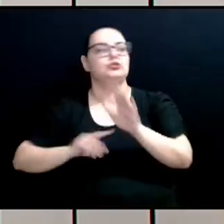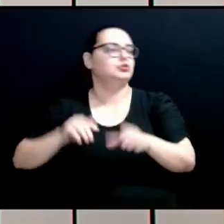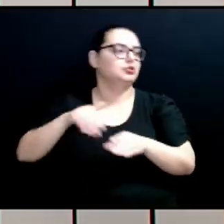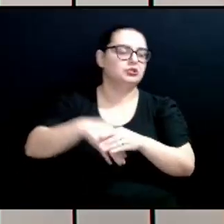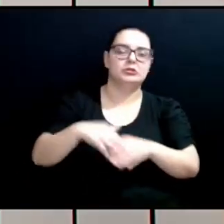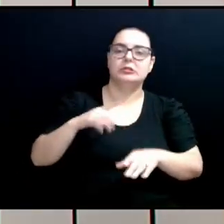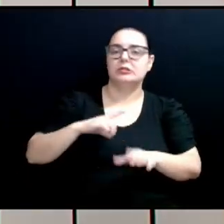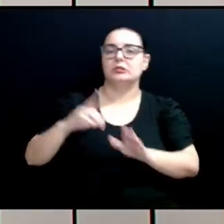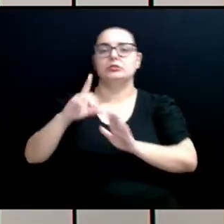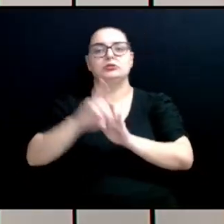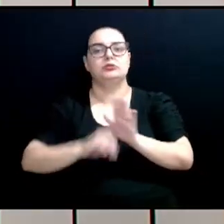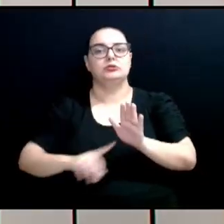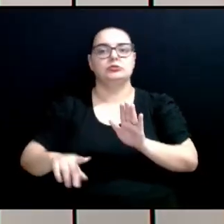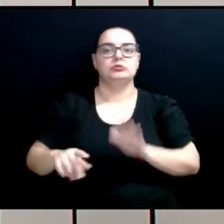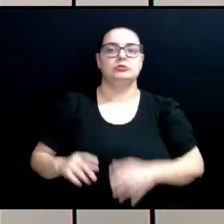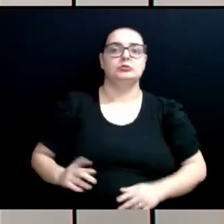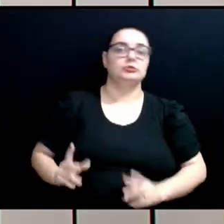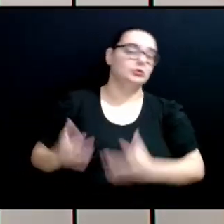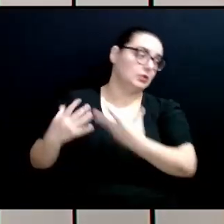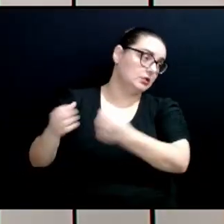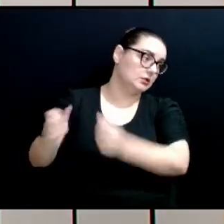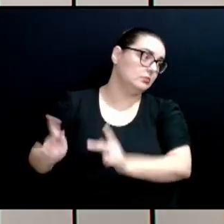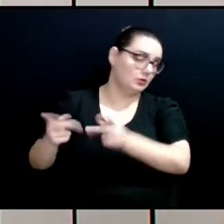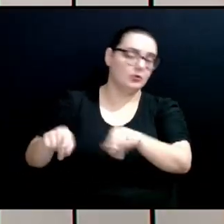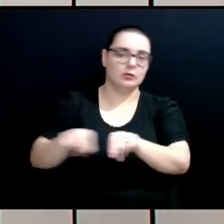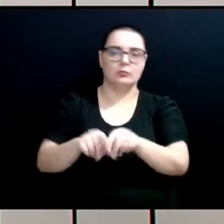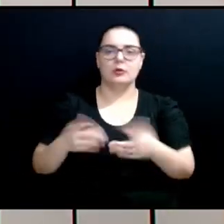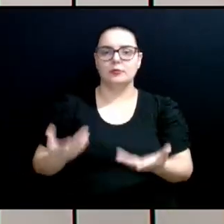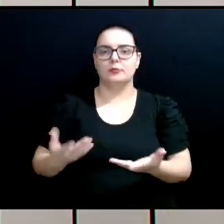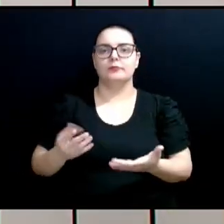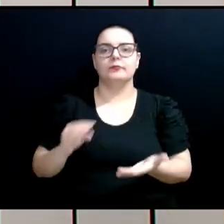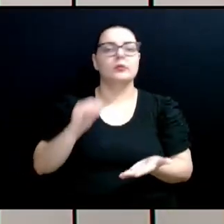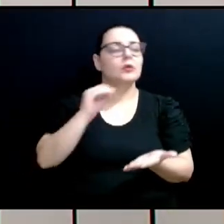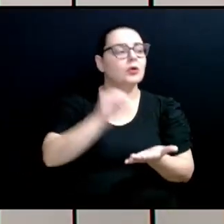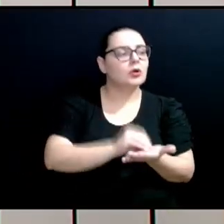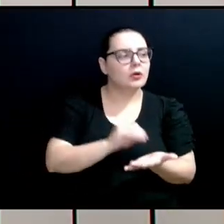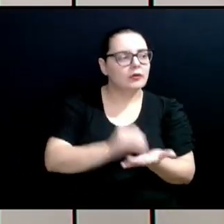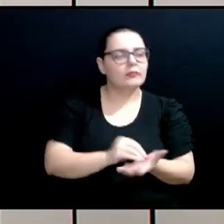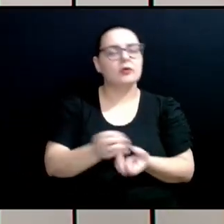ser eleito também. Agora, a falta de informação da